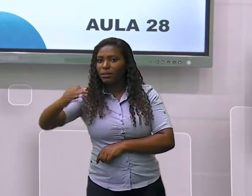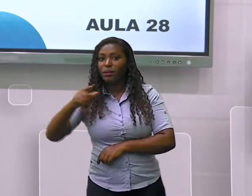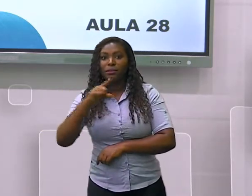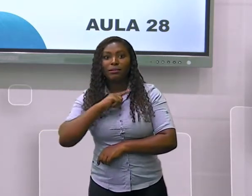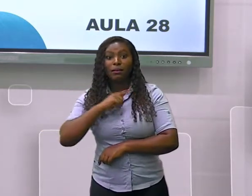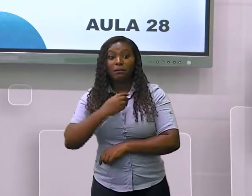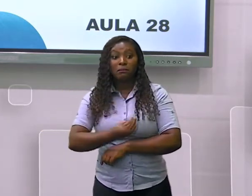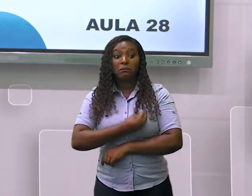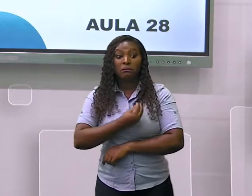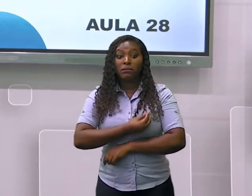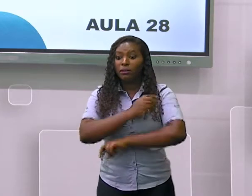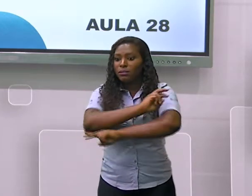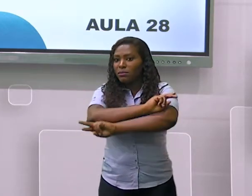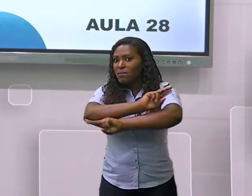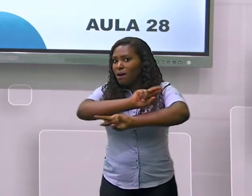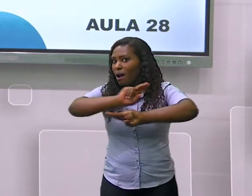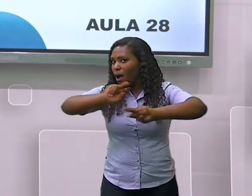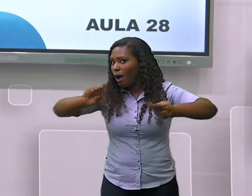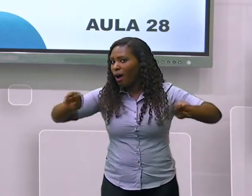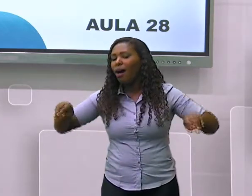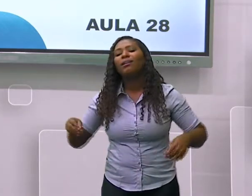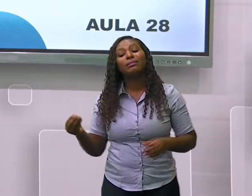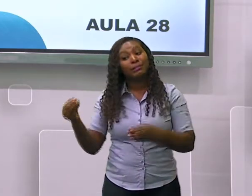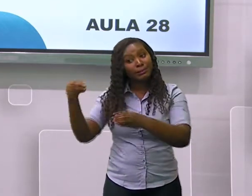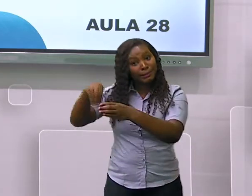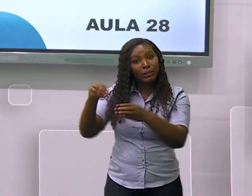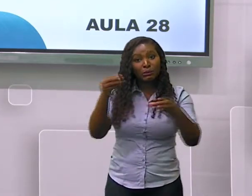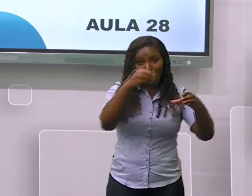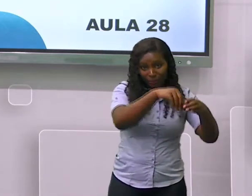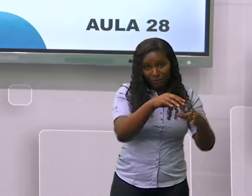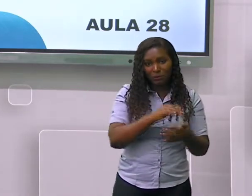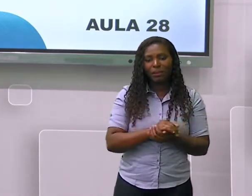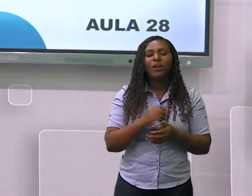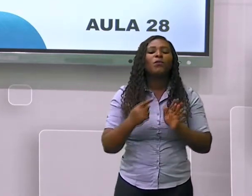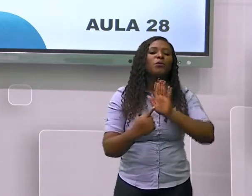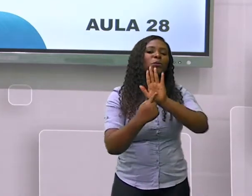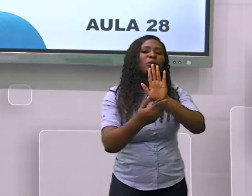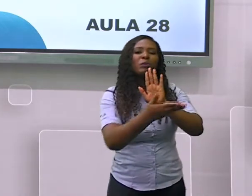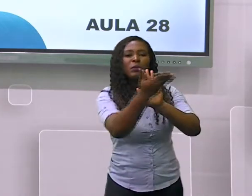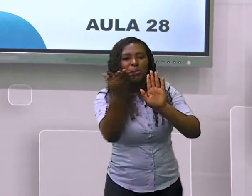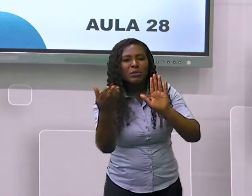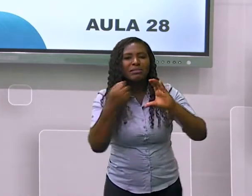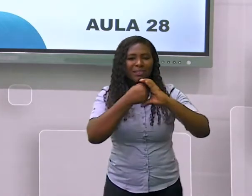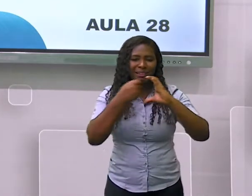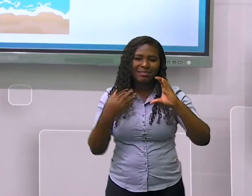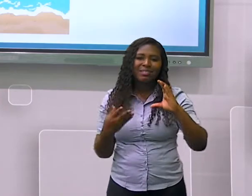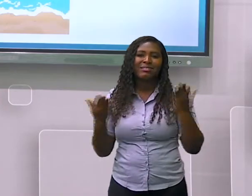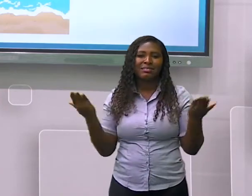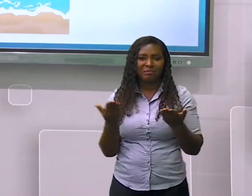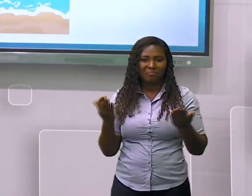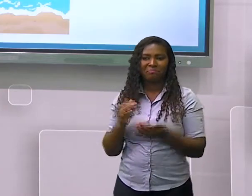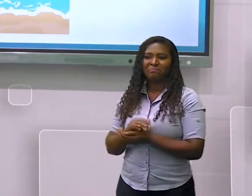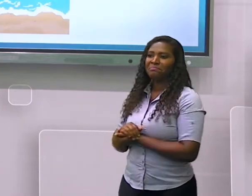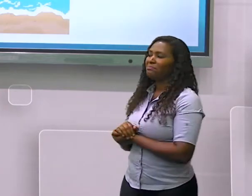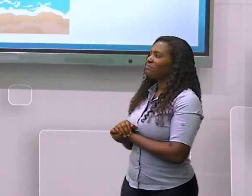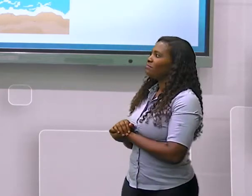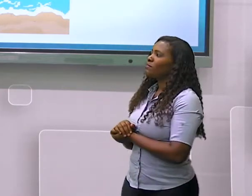Vou apresentar alguns aspectos deste assunto a partir de agora.